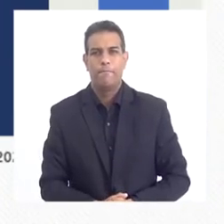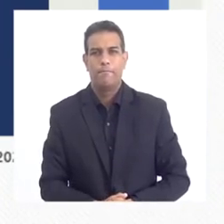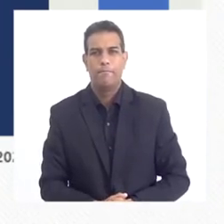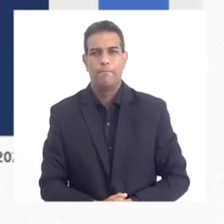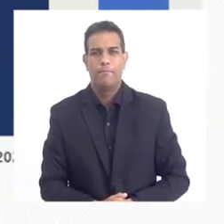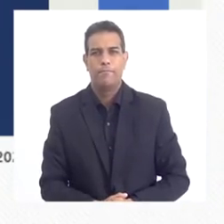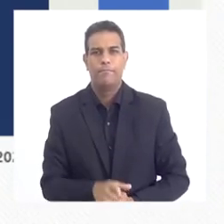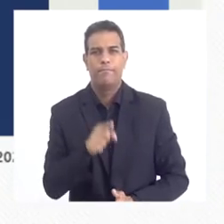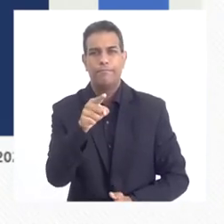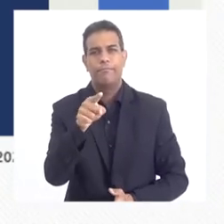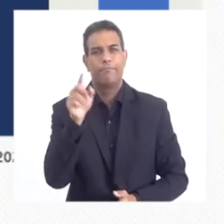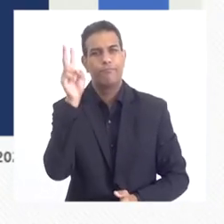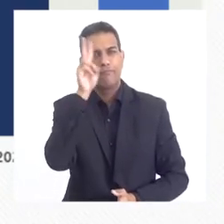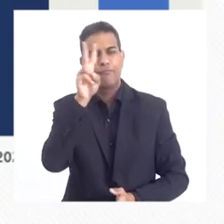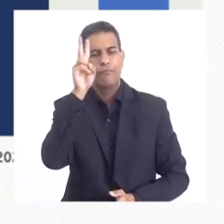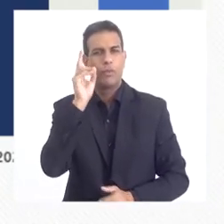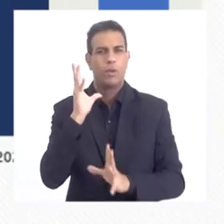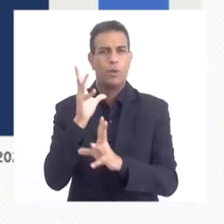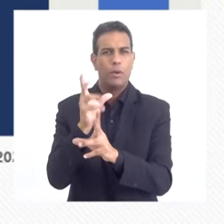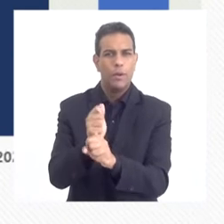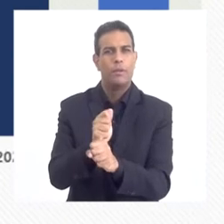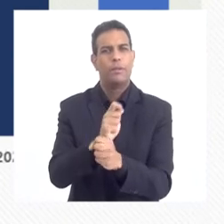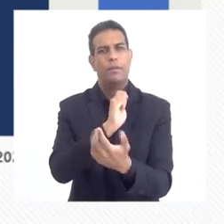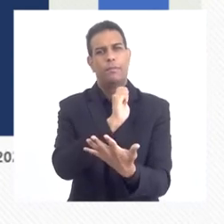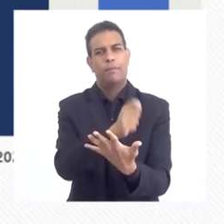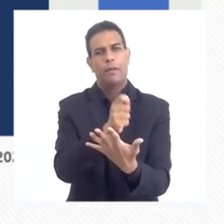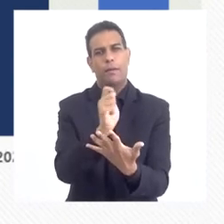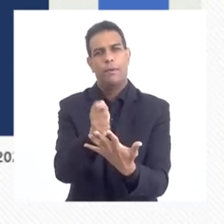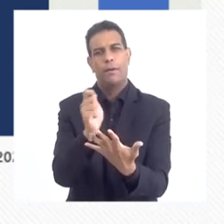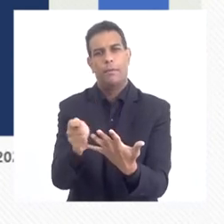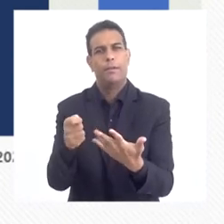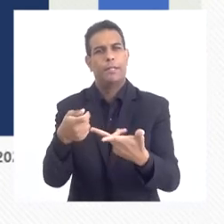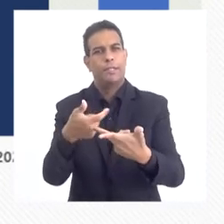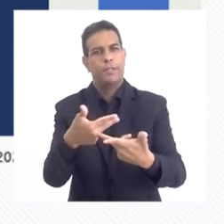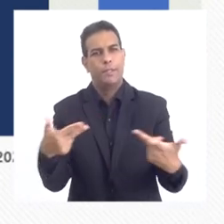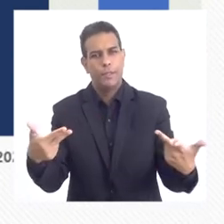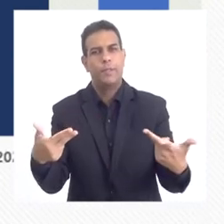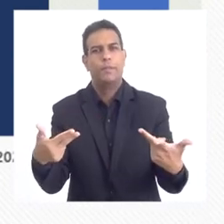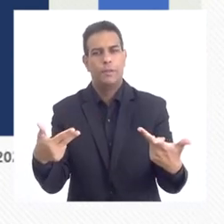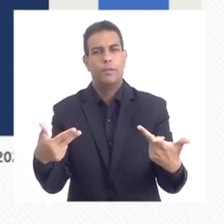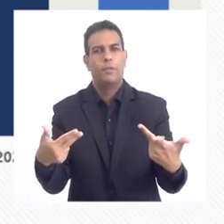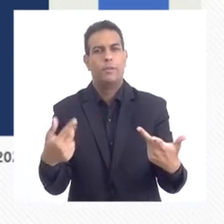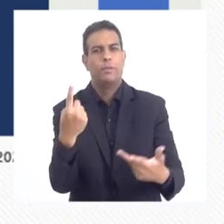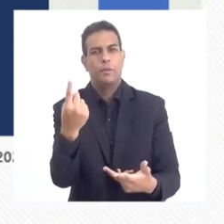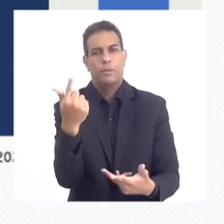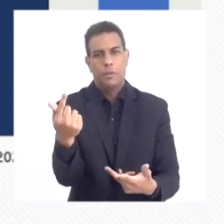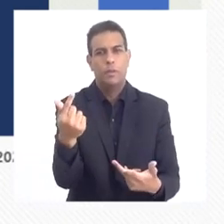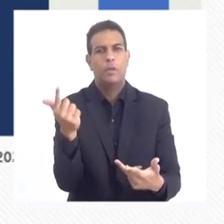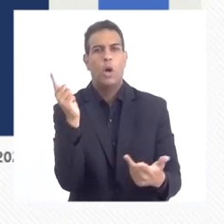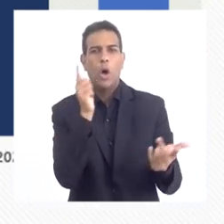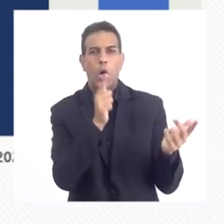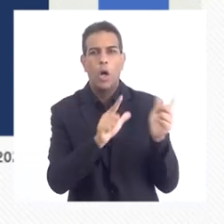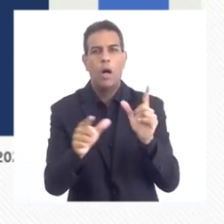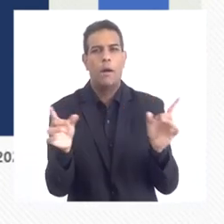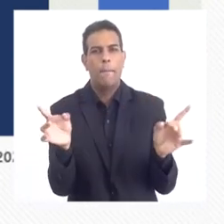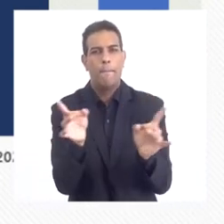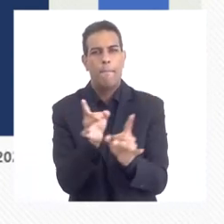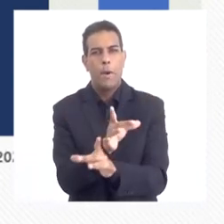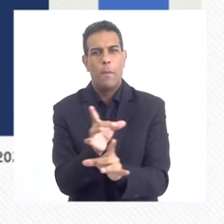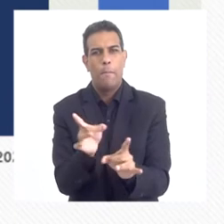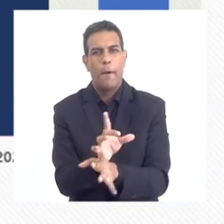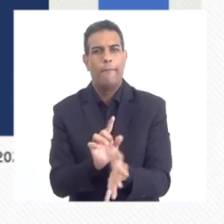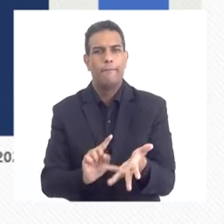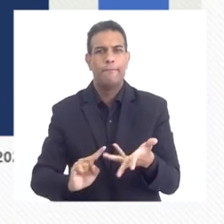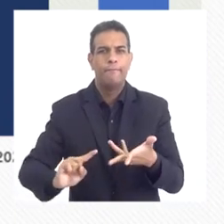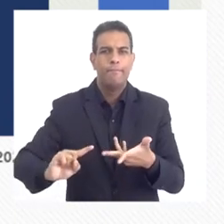Terceiro histórico dos restos a pagar, ele tem um crescimento exponencial em 16, 17, onde nós tivemos a crise. Ele